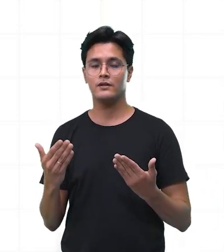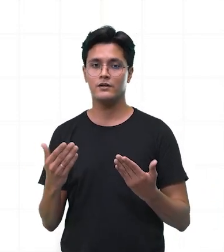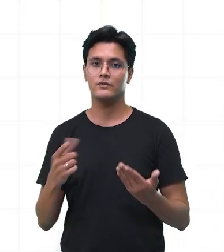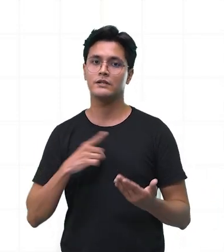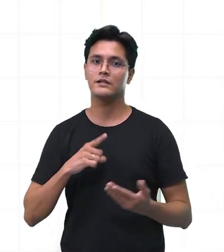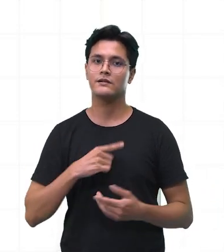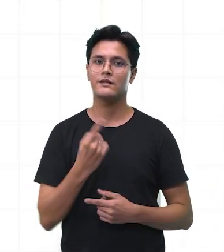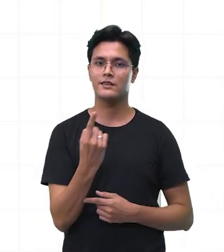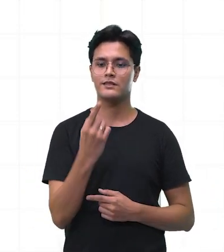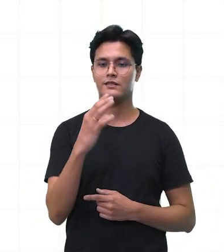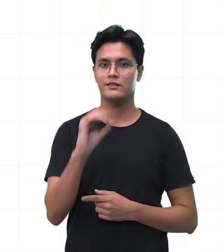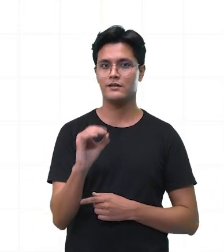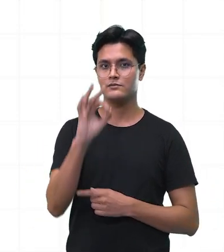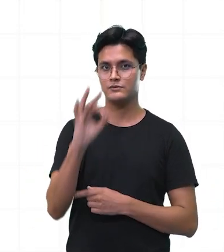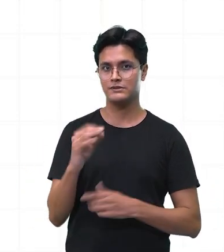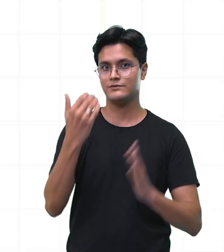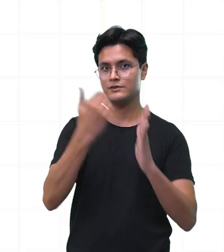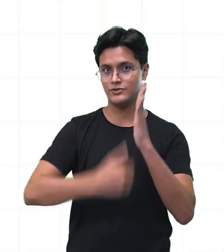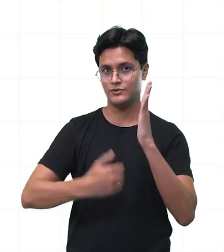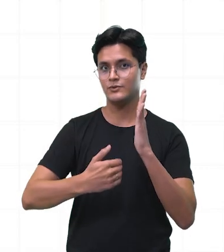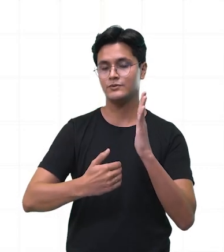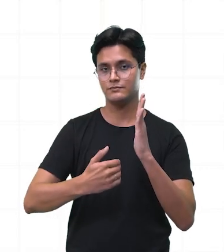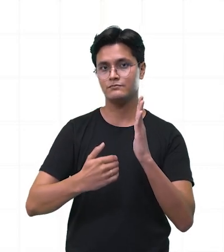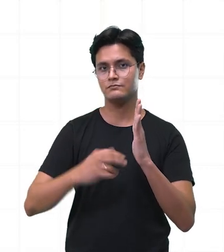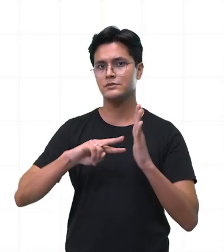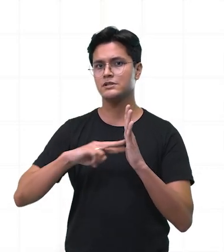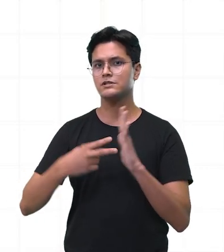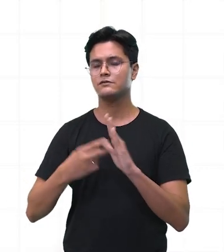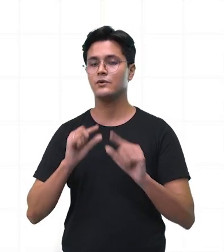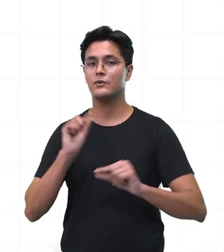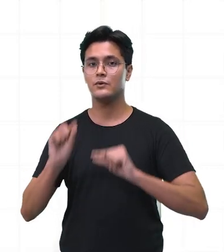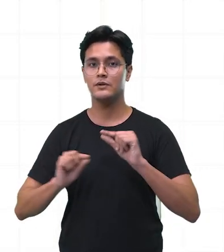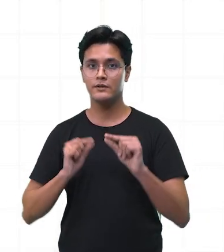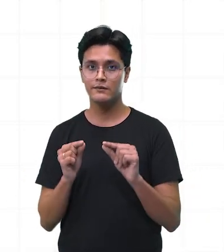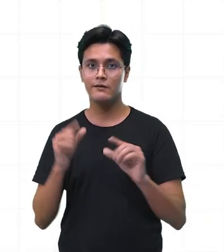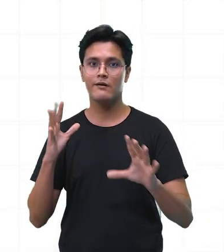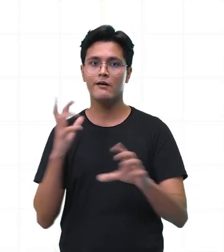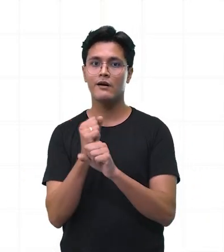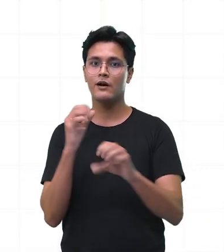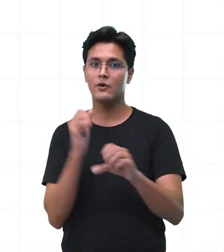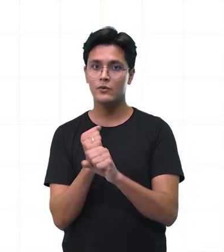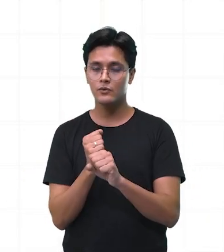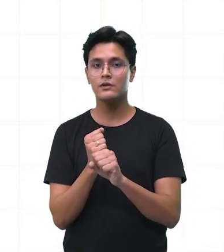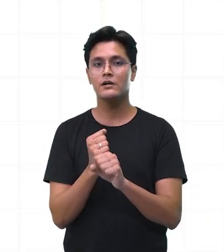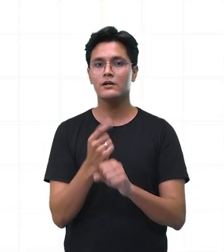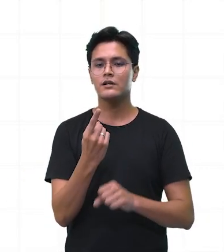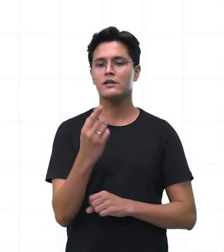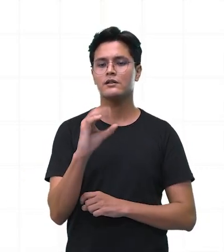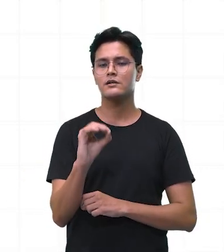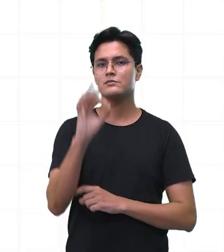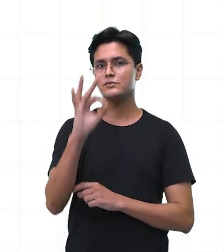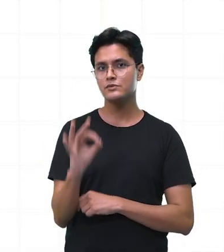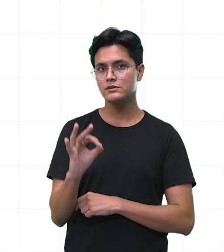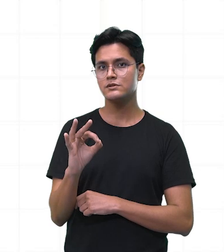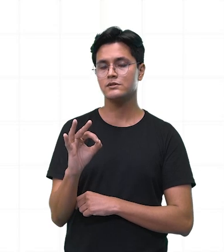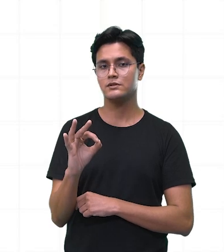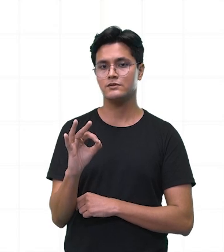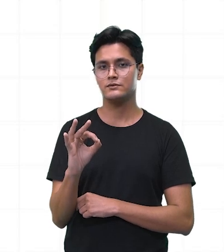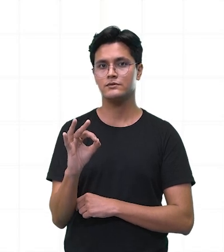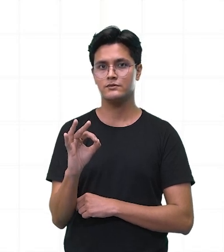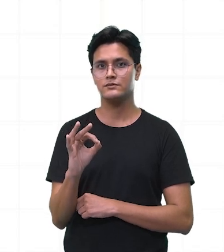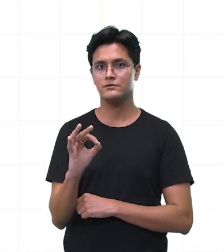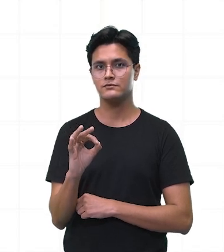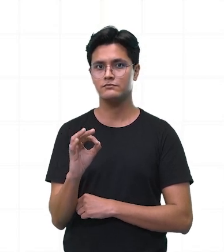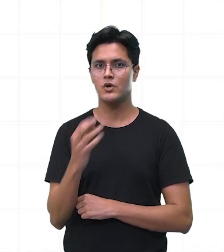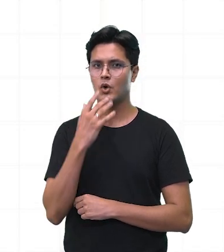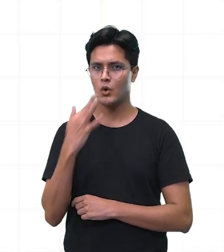ter 10% de desconto. Ou seja, nós iremos calcular quanto que é 10%. Deixa eu mudar de cor aqui